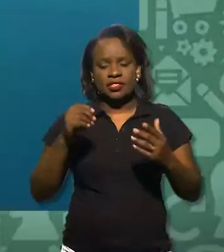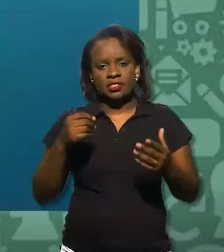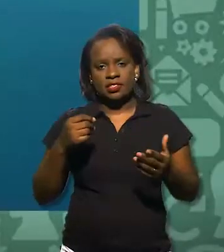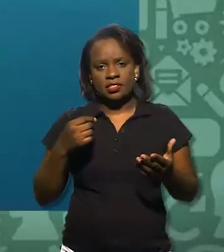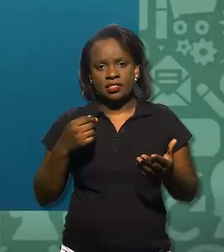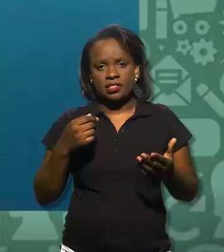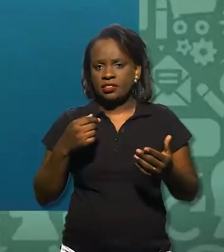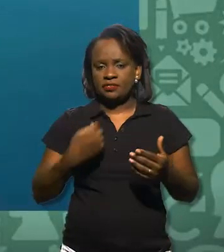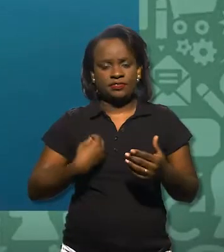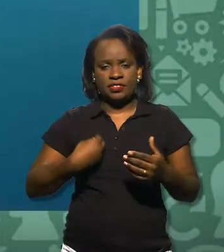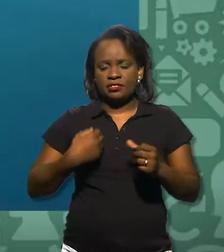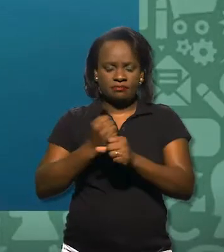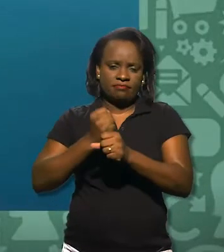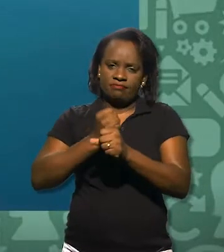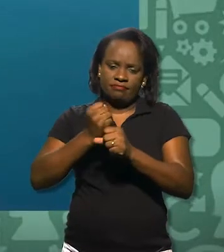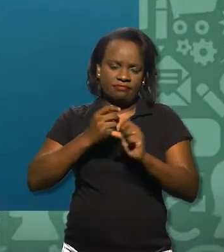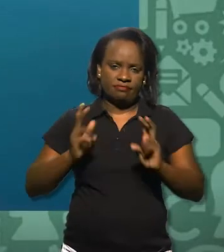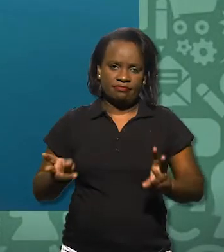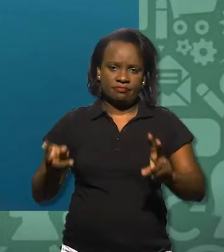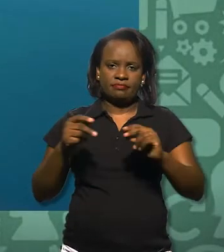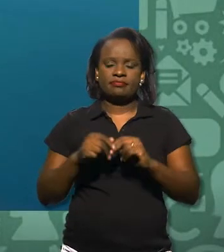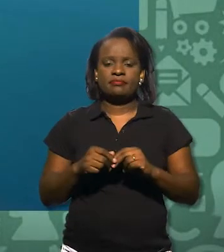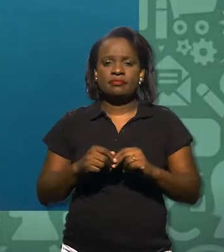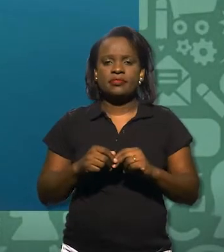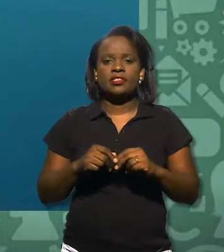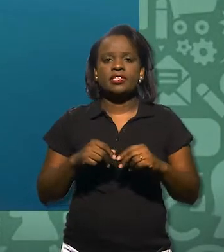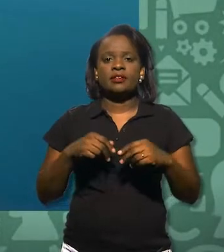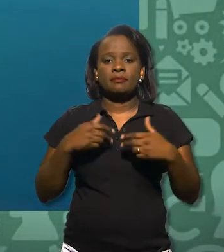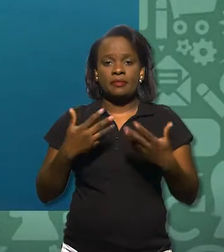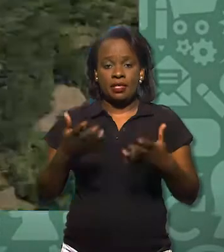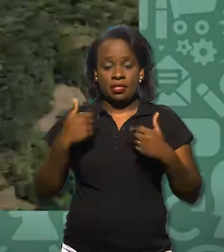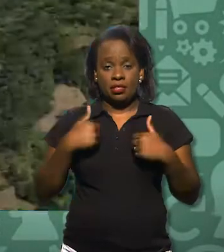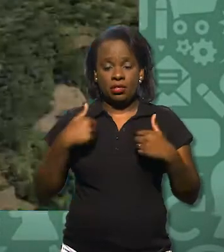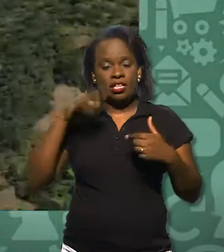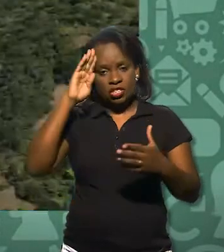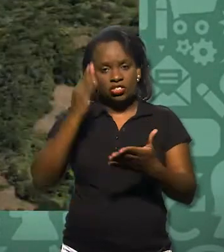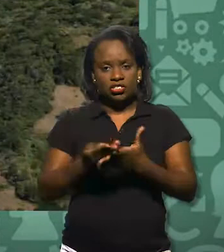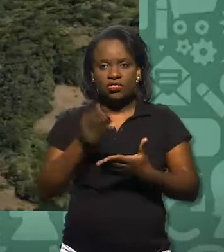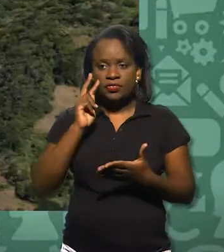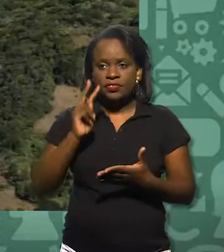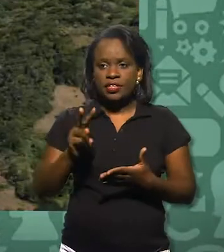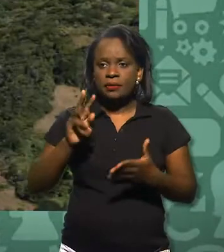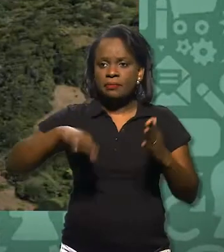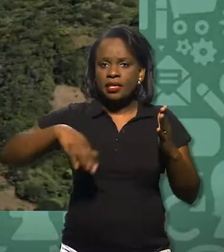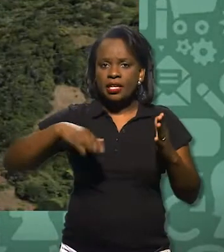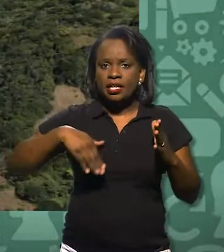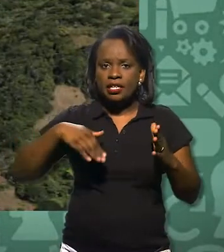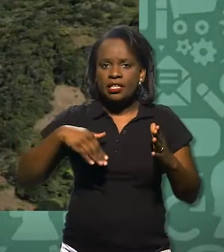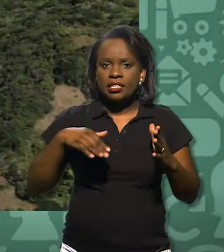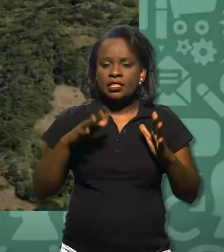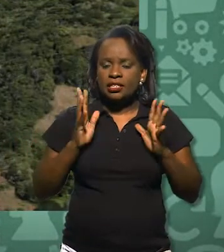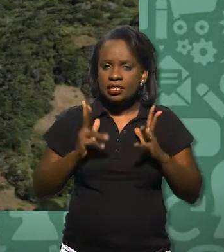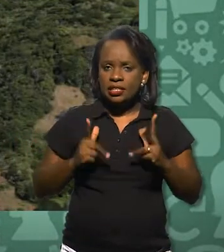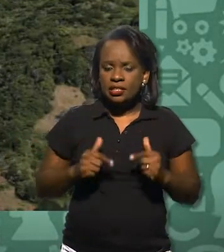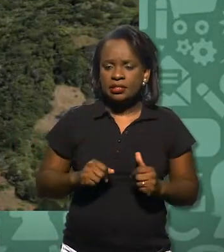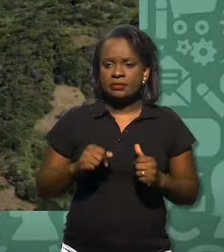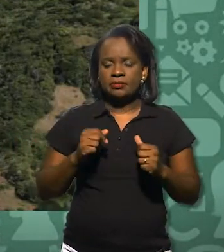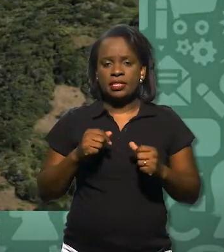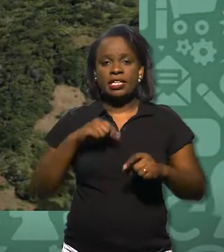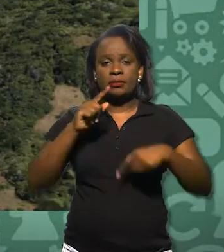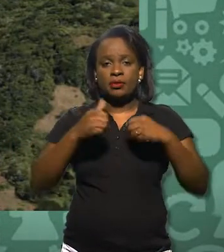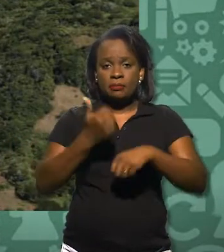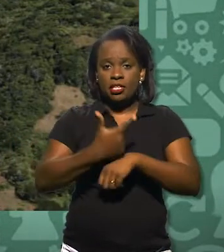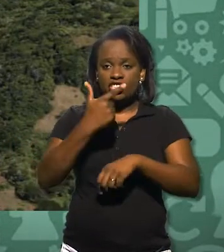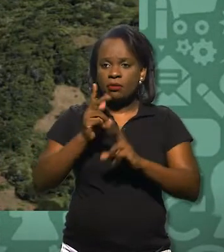isso a vida inteira fiz isso. E quando eu não acredito vendo uma praia virgem. Aí